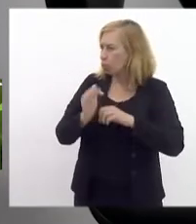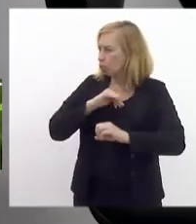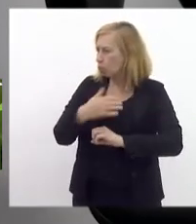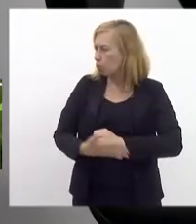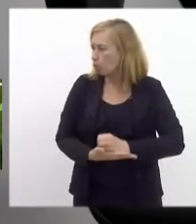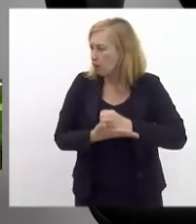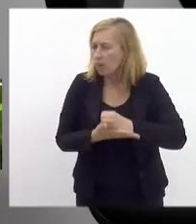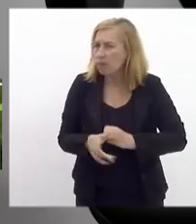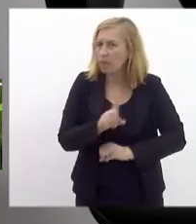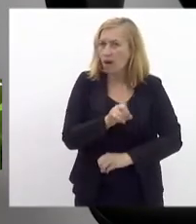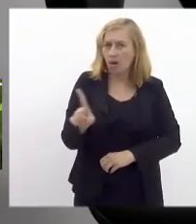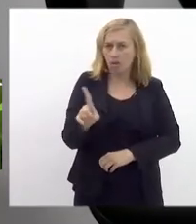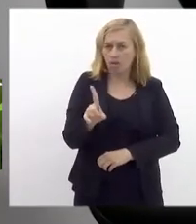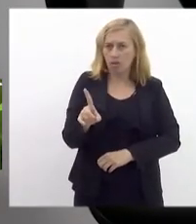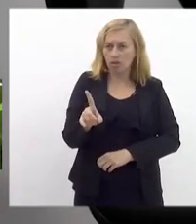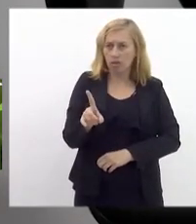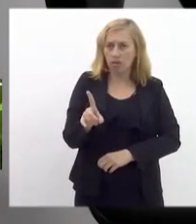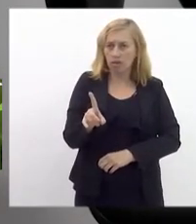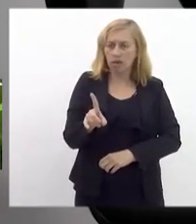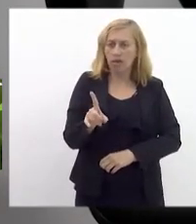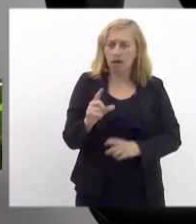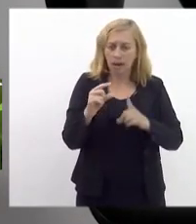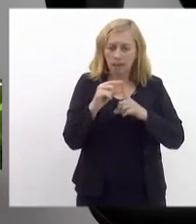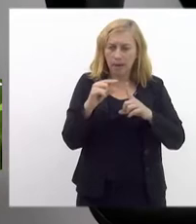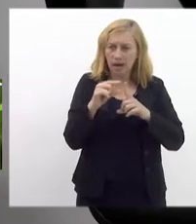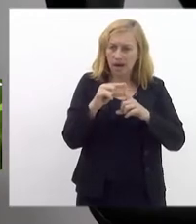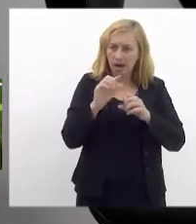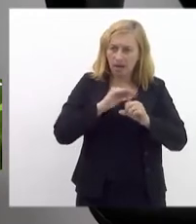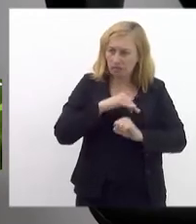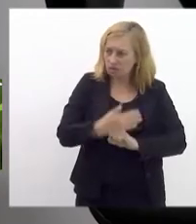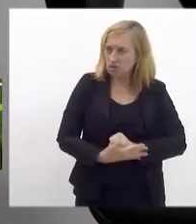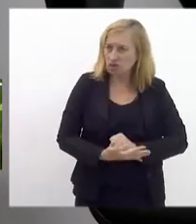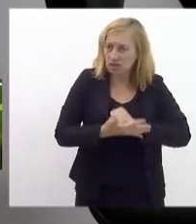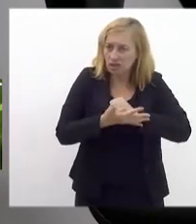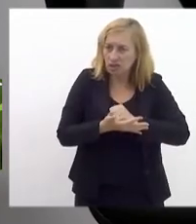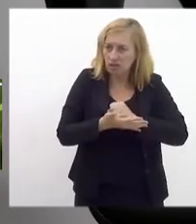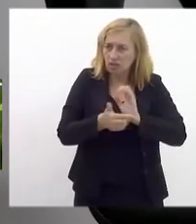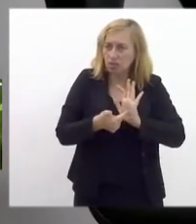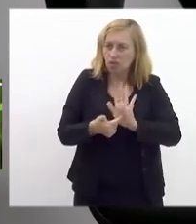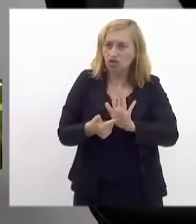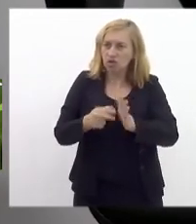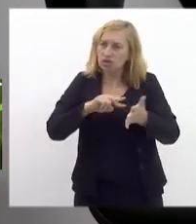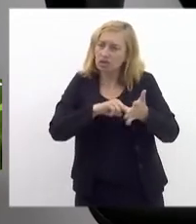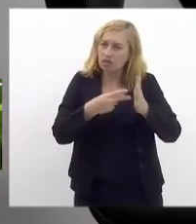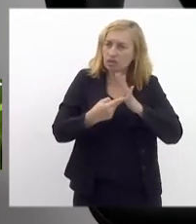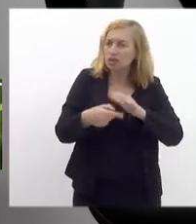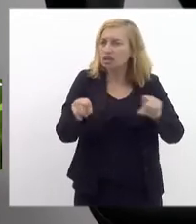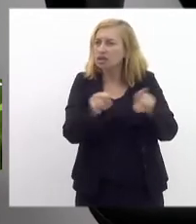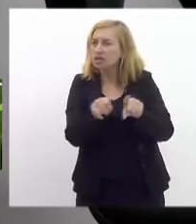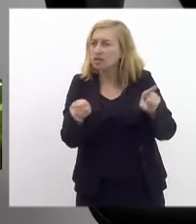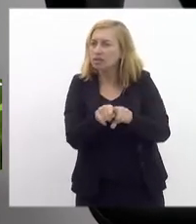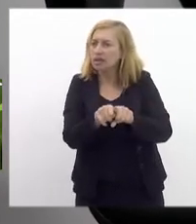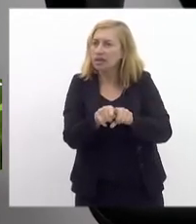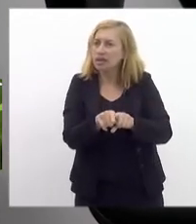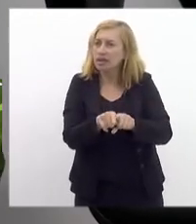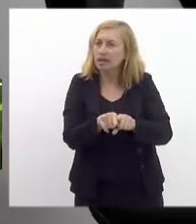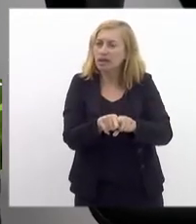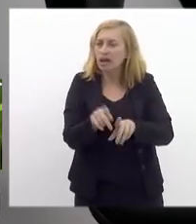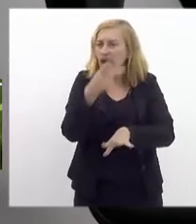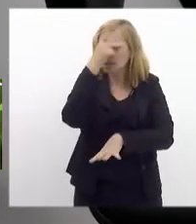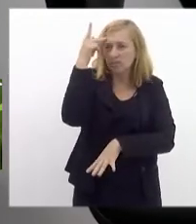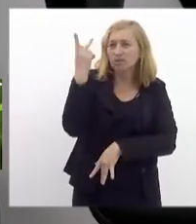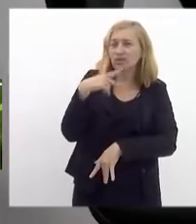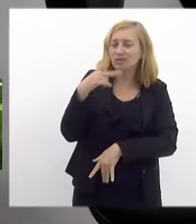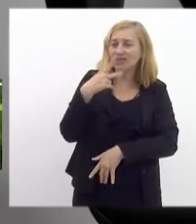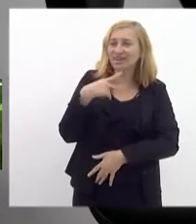está. E a palavra sustentável aparece em alguns momentos, mas eu acho que ela tem que ser traduzida também num conselho. As pessoas dizem, mas esses